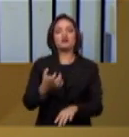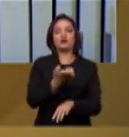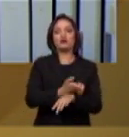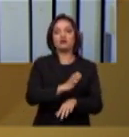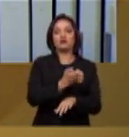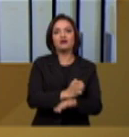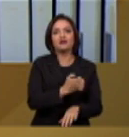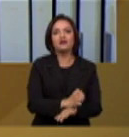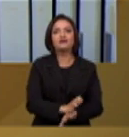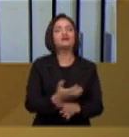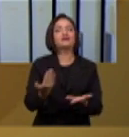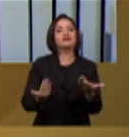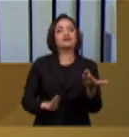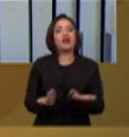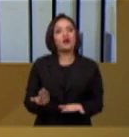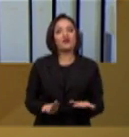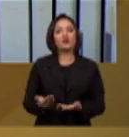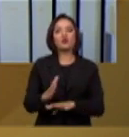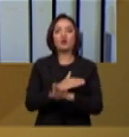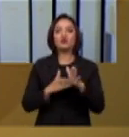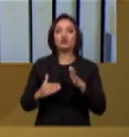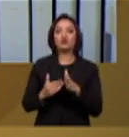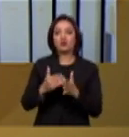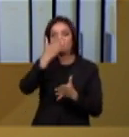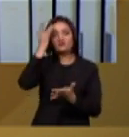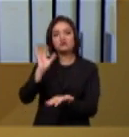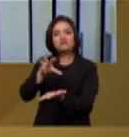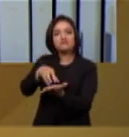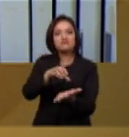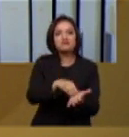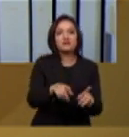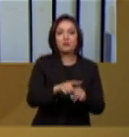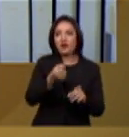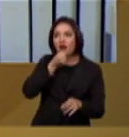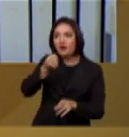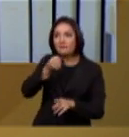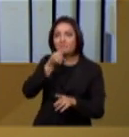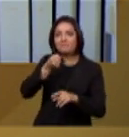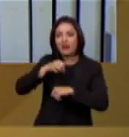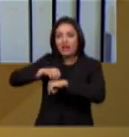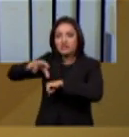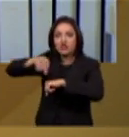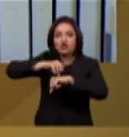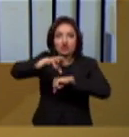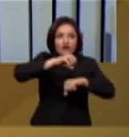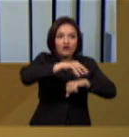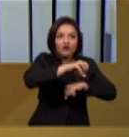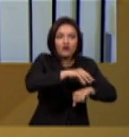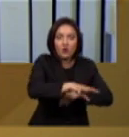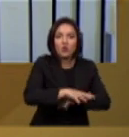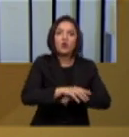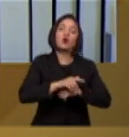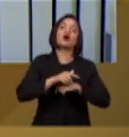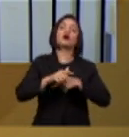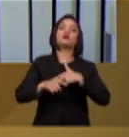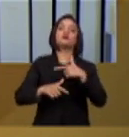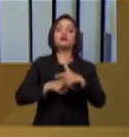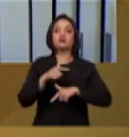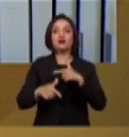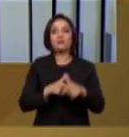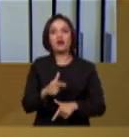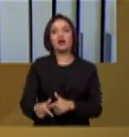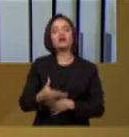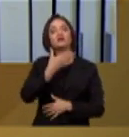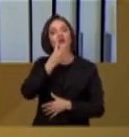a todos os servidores, aos setoristas e à imprensa que divulga as nossas ações, a todas as senhoras e